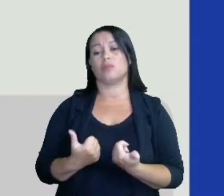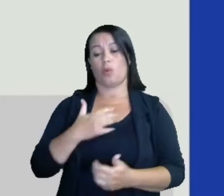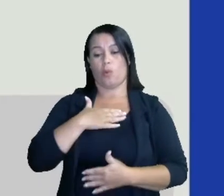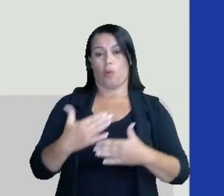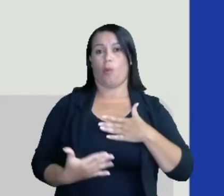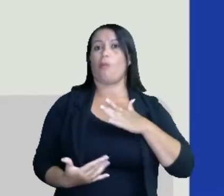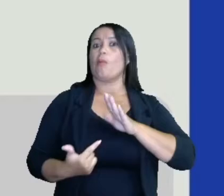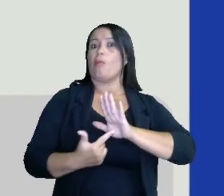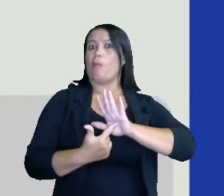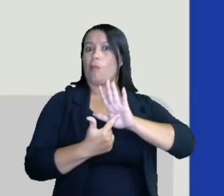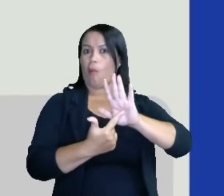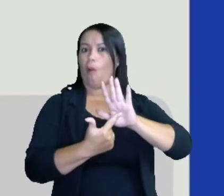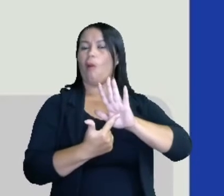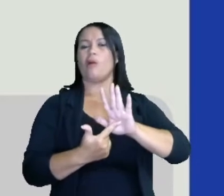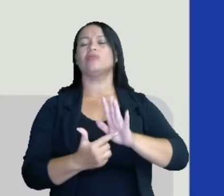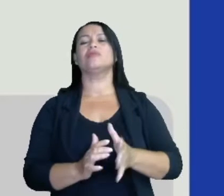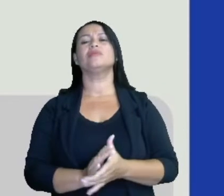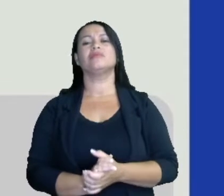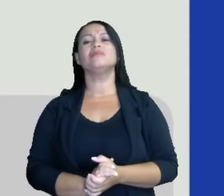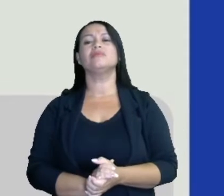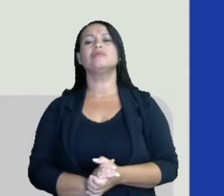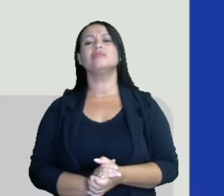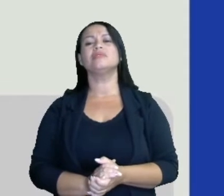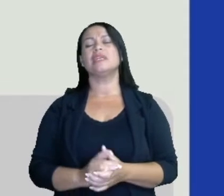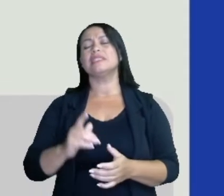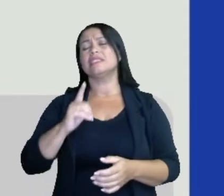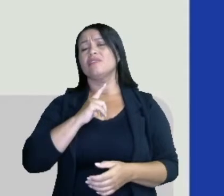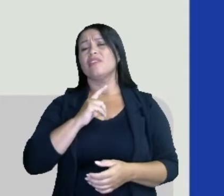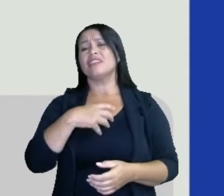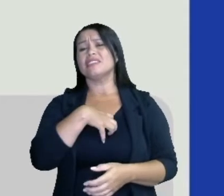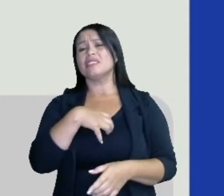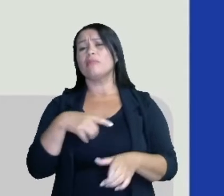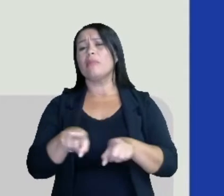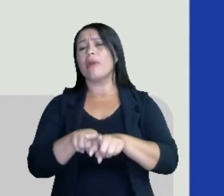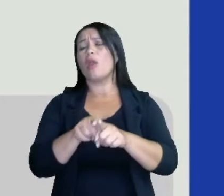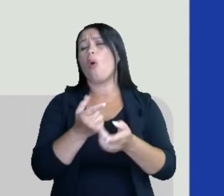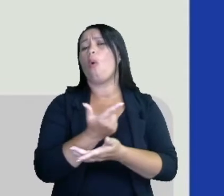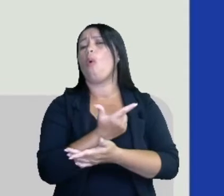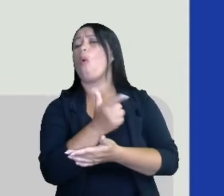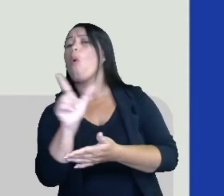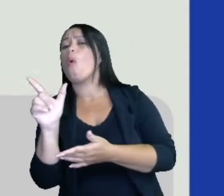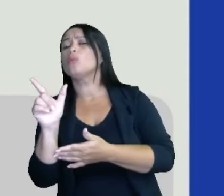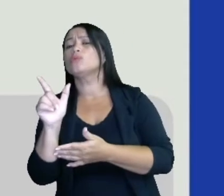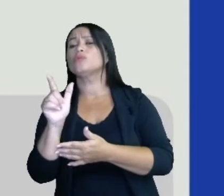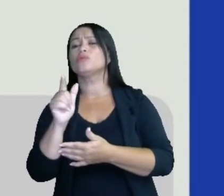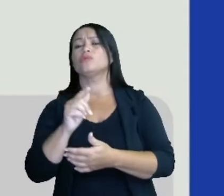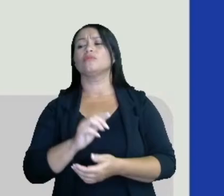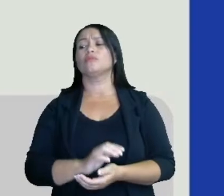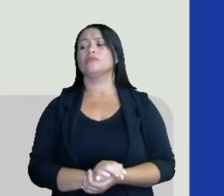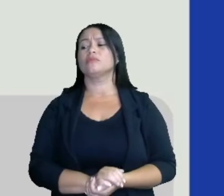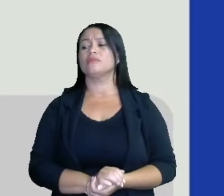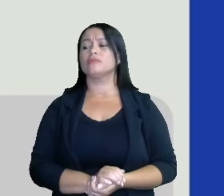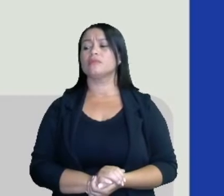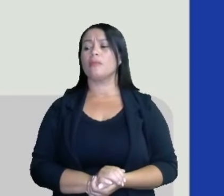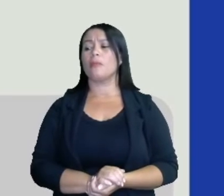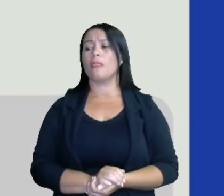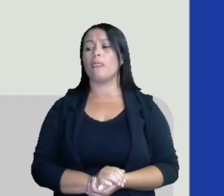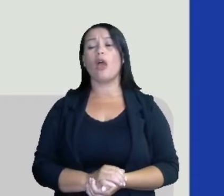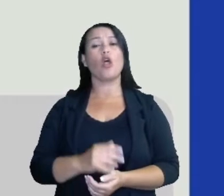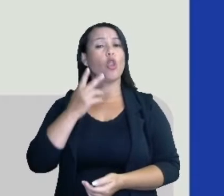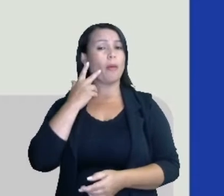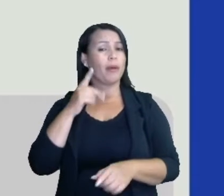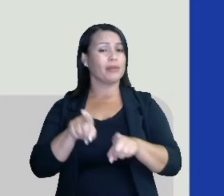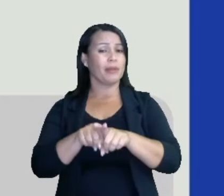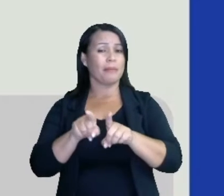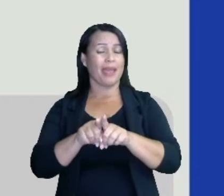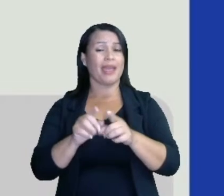gente tiver outras posturas aí também, a gente passa essa linguagem. É muito comum também,